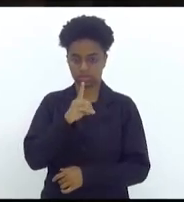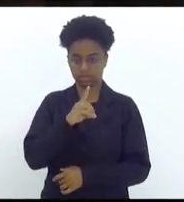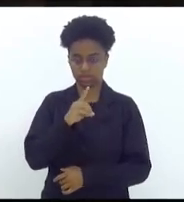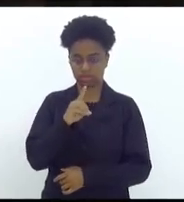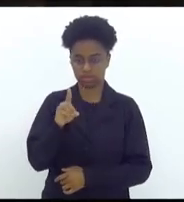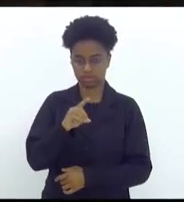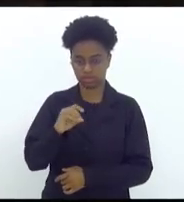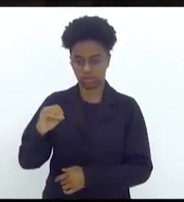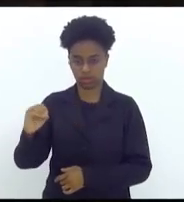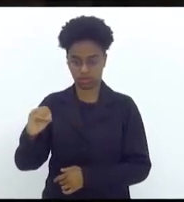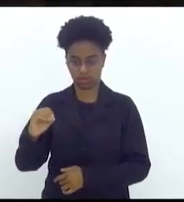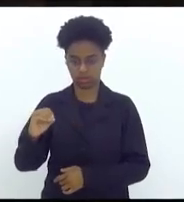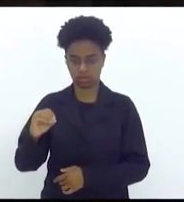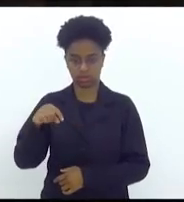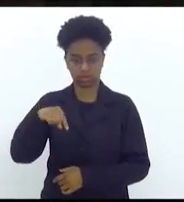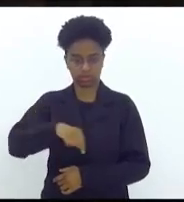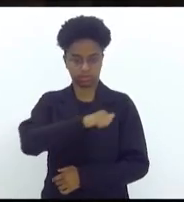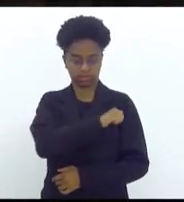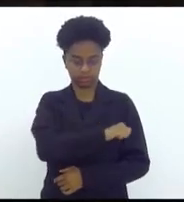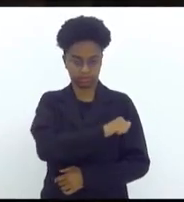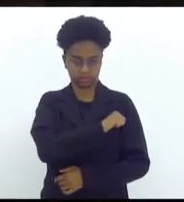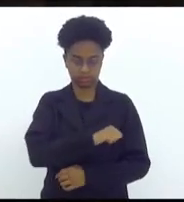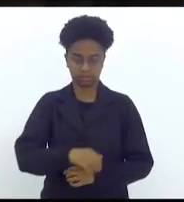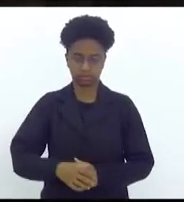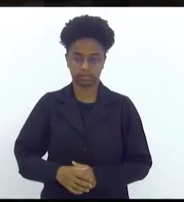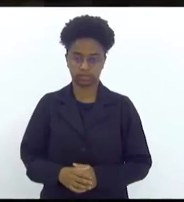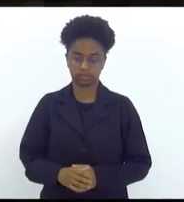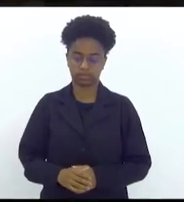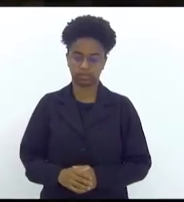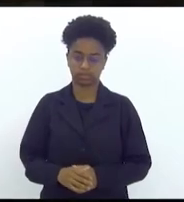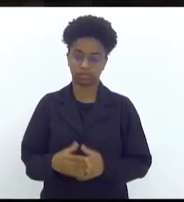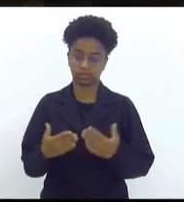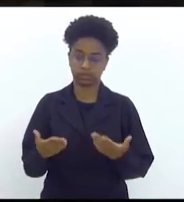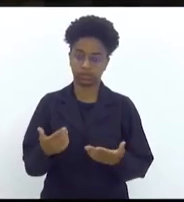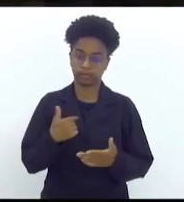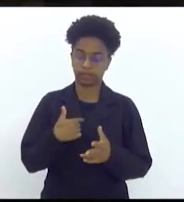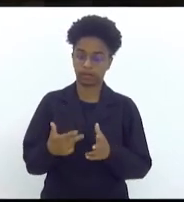de Janeiro e verifiquei